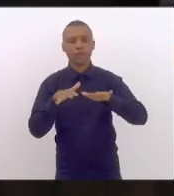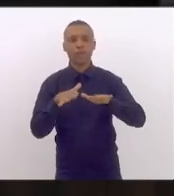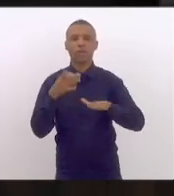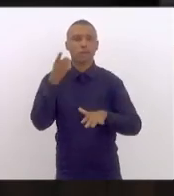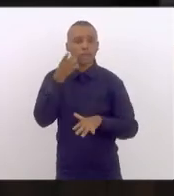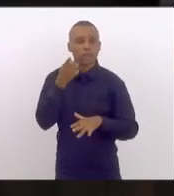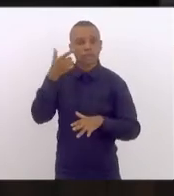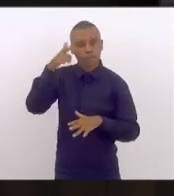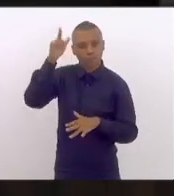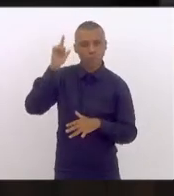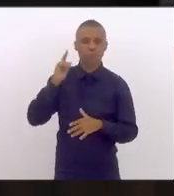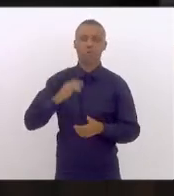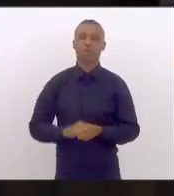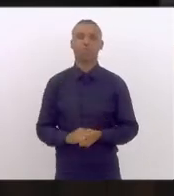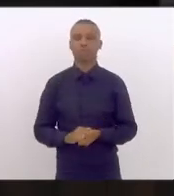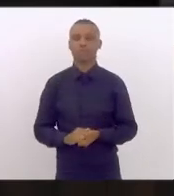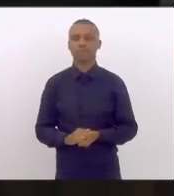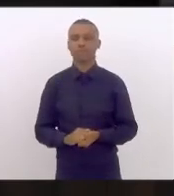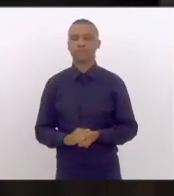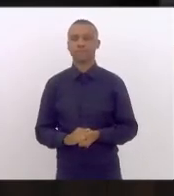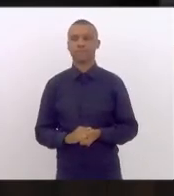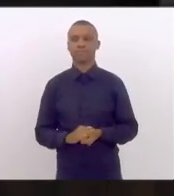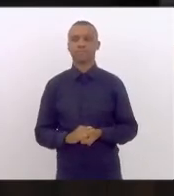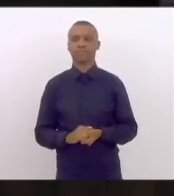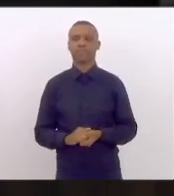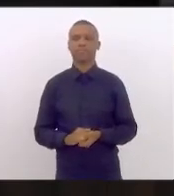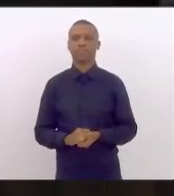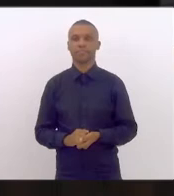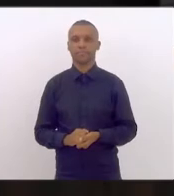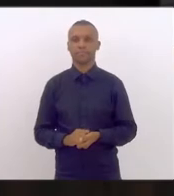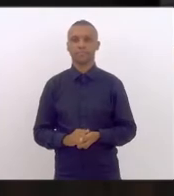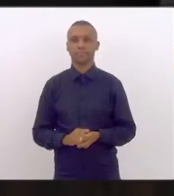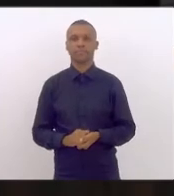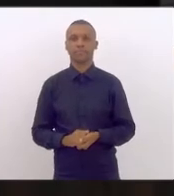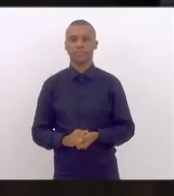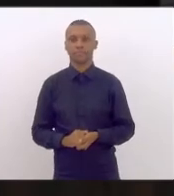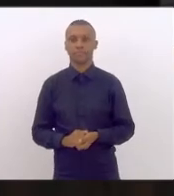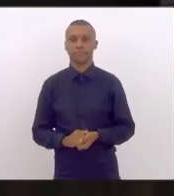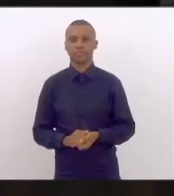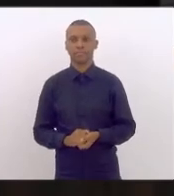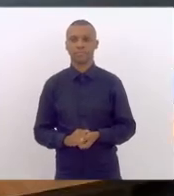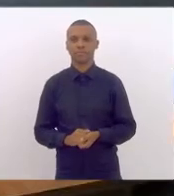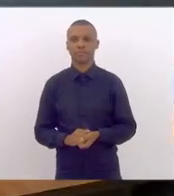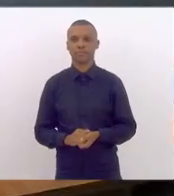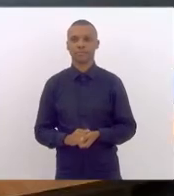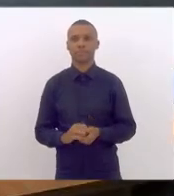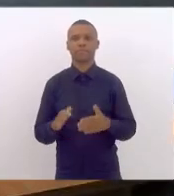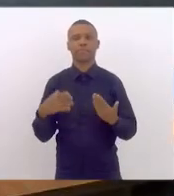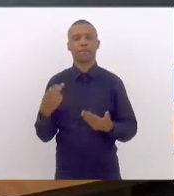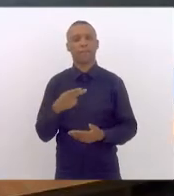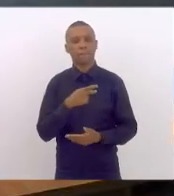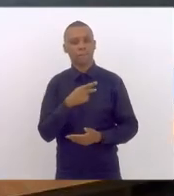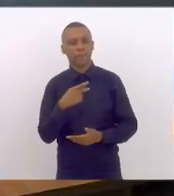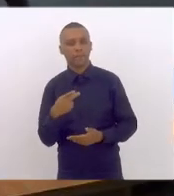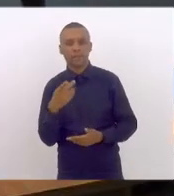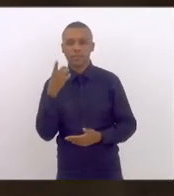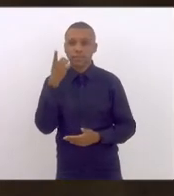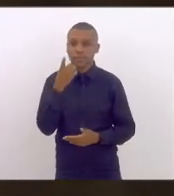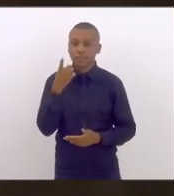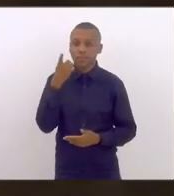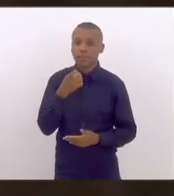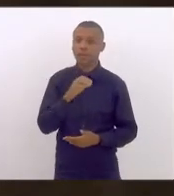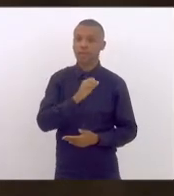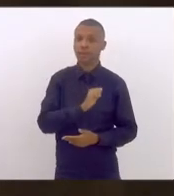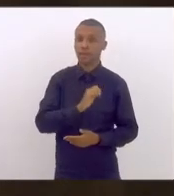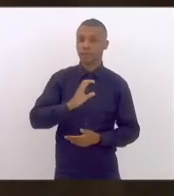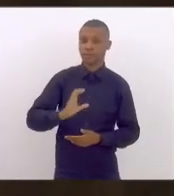Luiz Paulo Presidente tudo de vermelho senhor presidente Deputado André